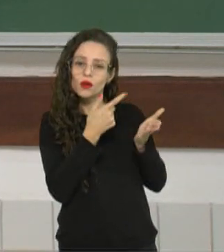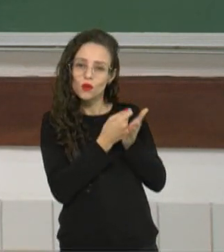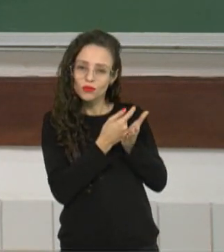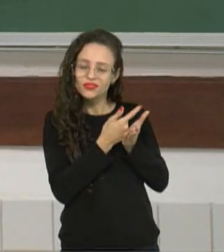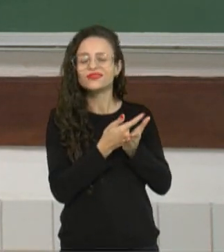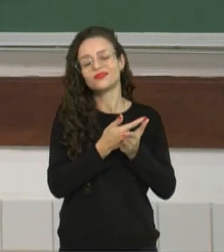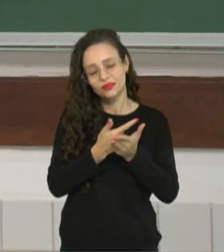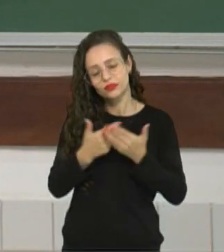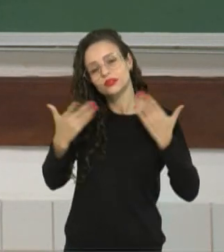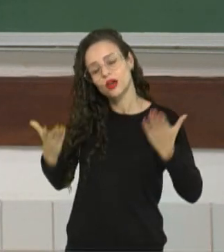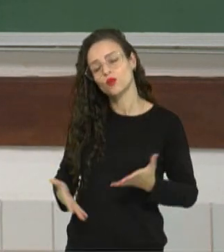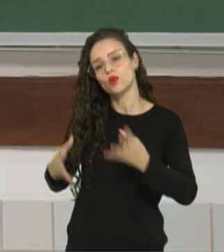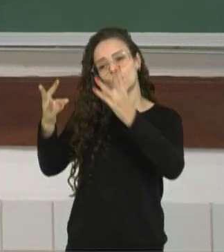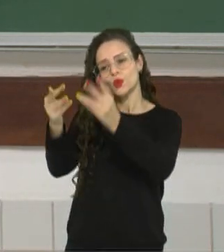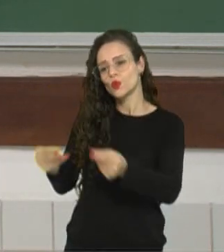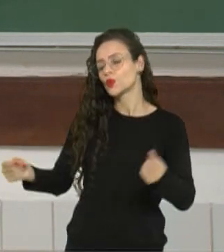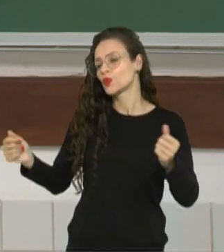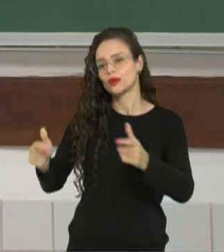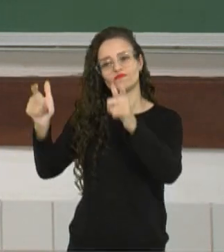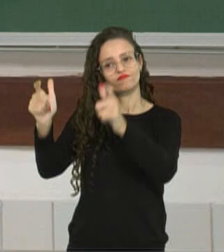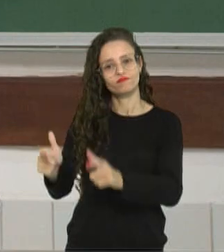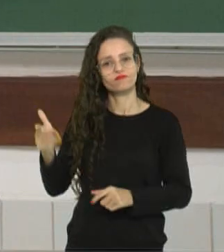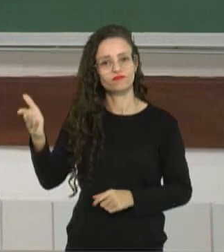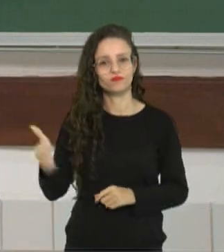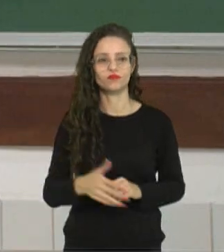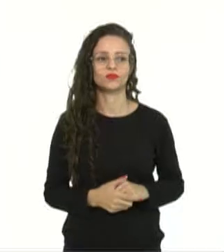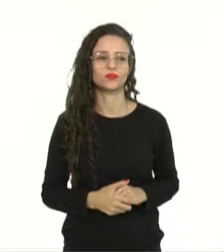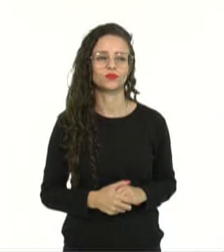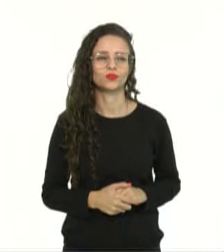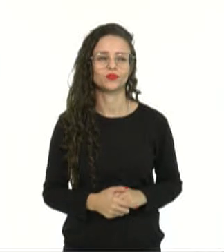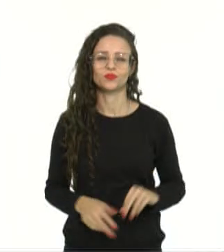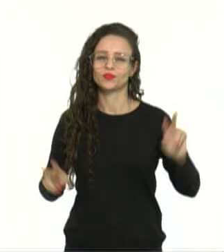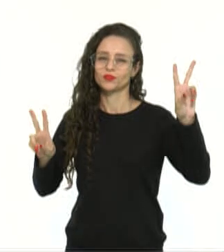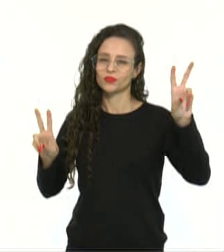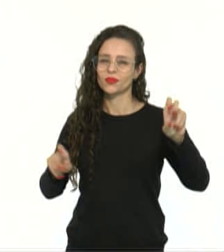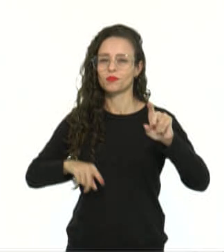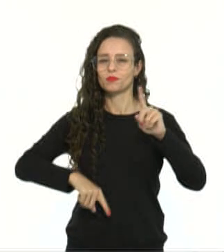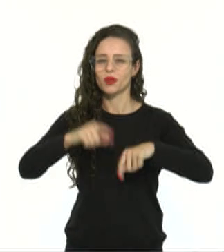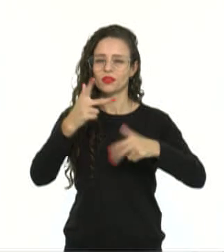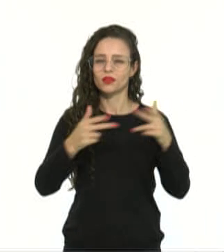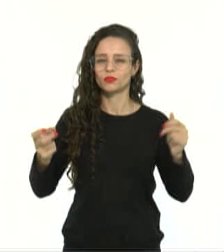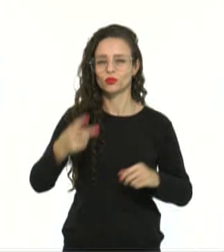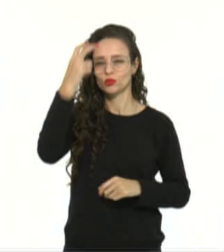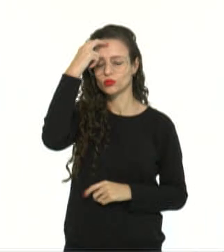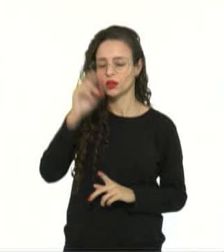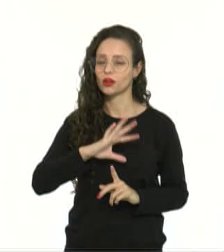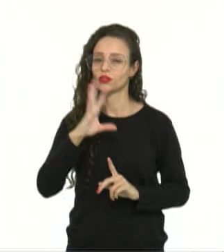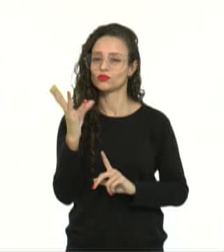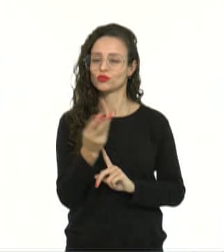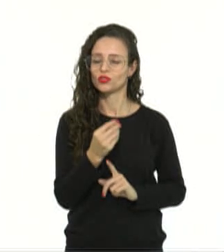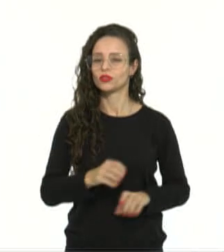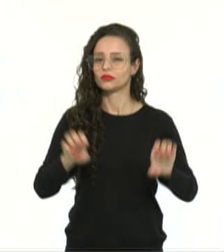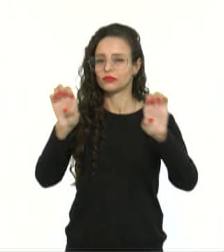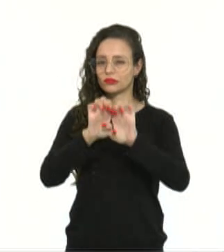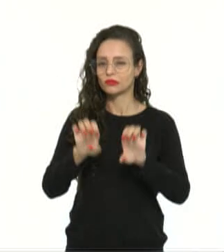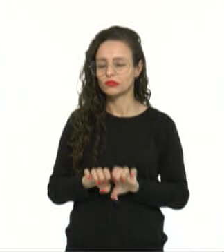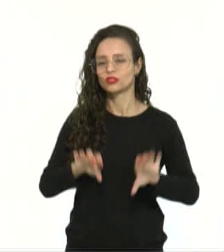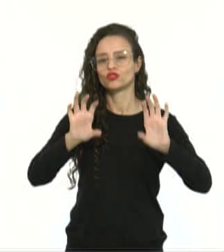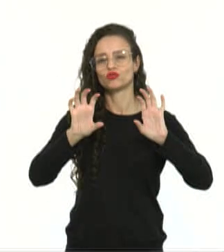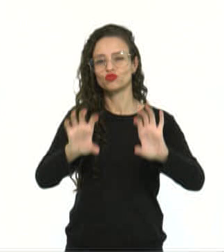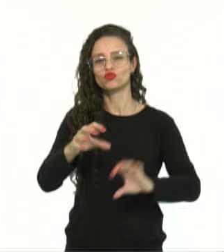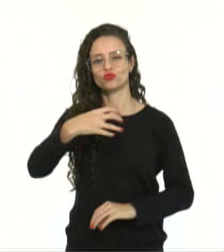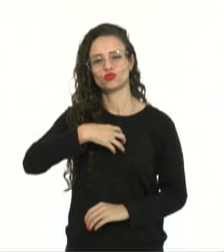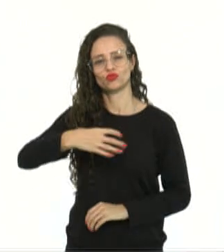Então, ela perde o seu lugar. Olha a situação. Mecanismos culturais e artísticos estruturaram-se da